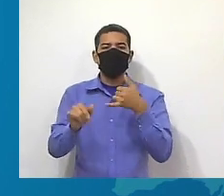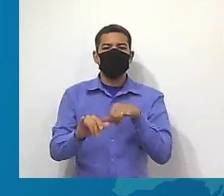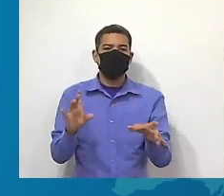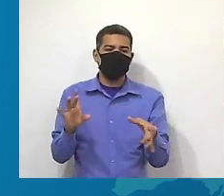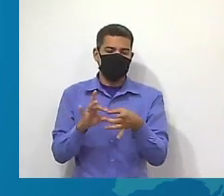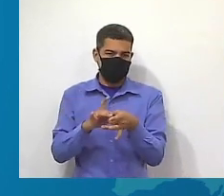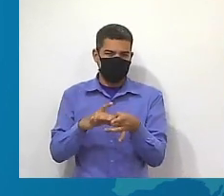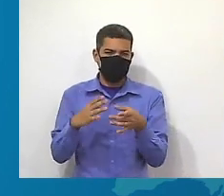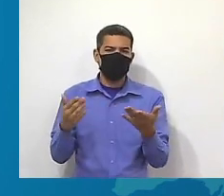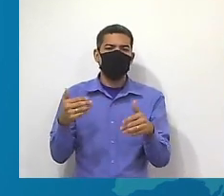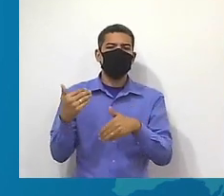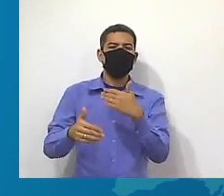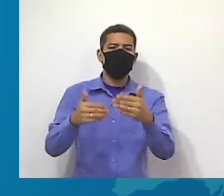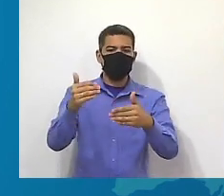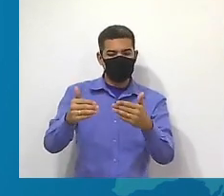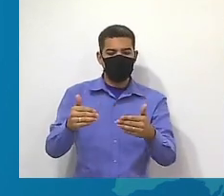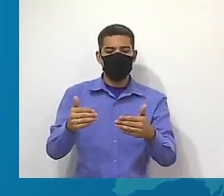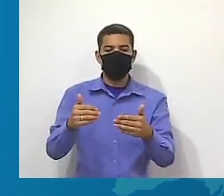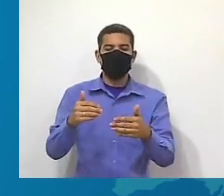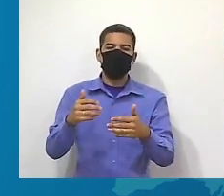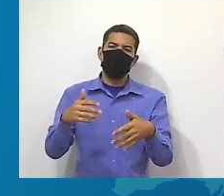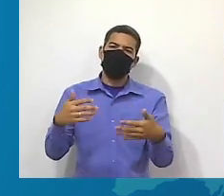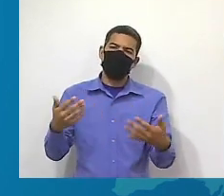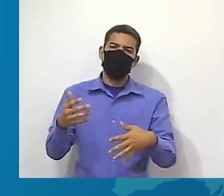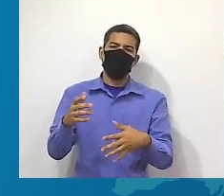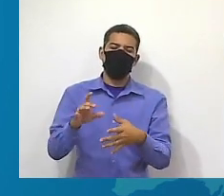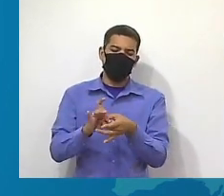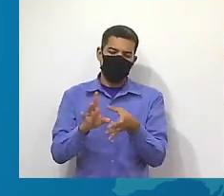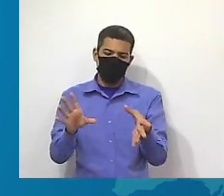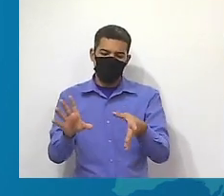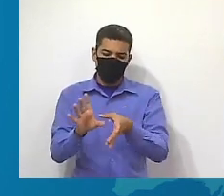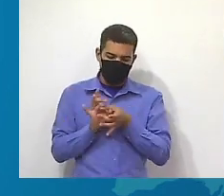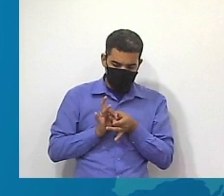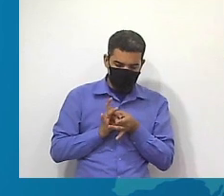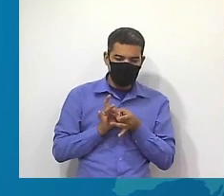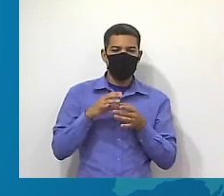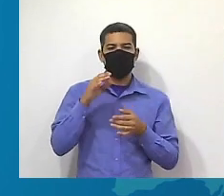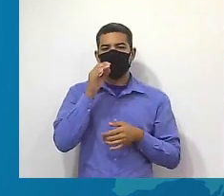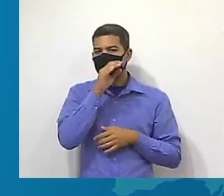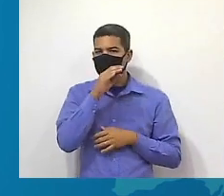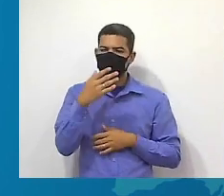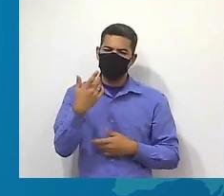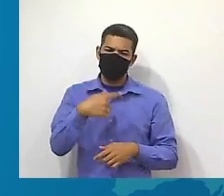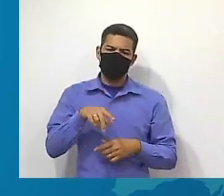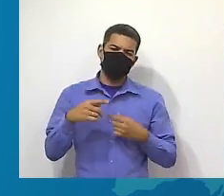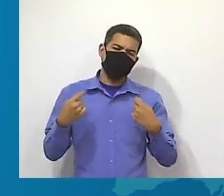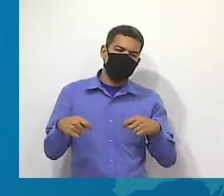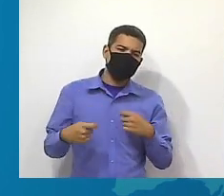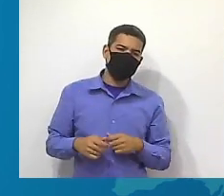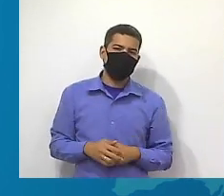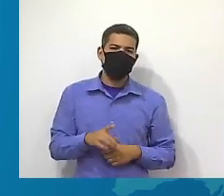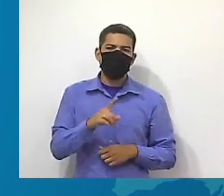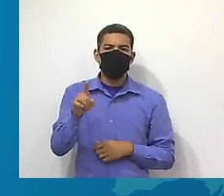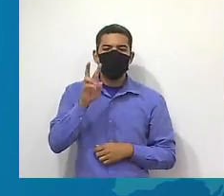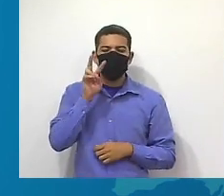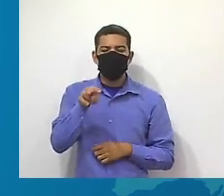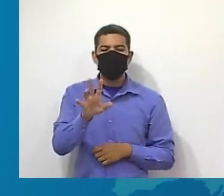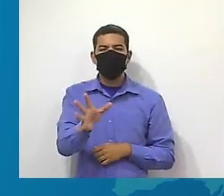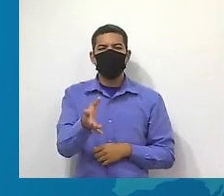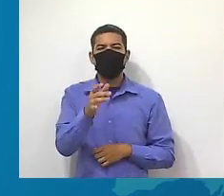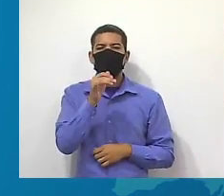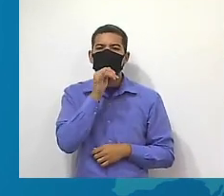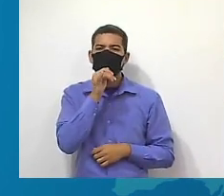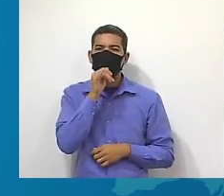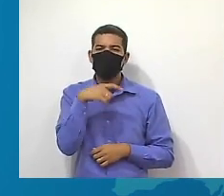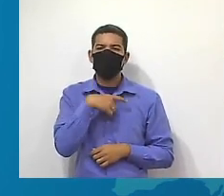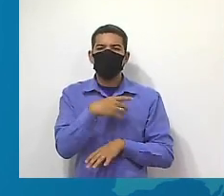para ter processos que liberam ou absorvem calor de acordo com a nossa necessidade. Então, não sei se você já viu, mas